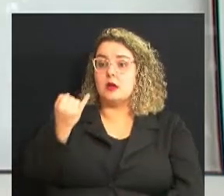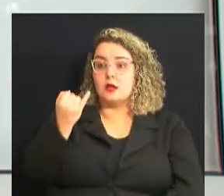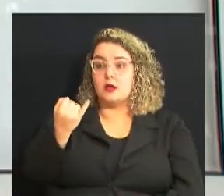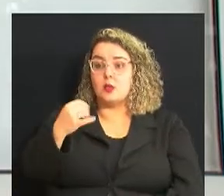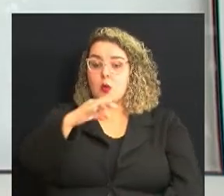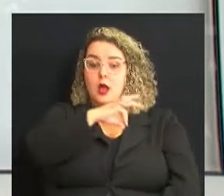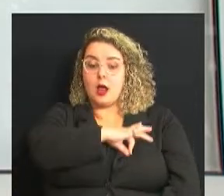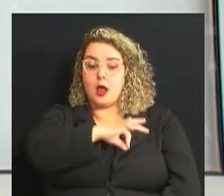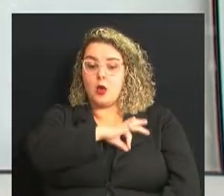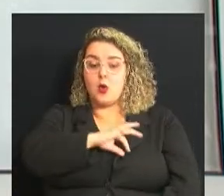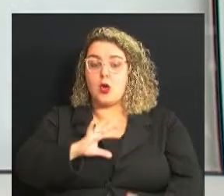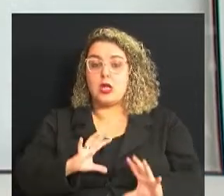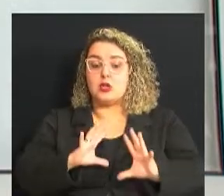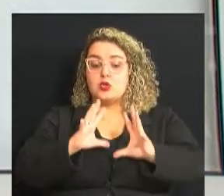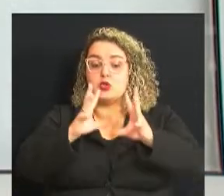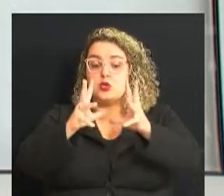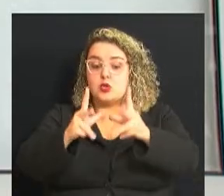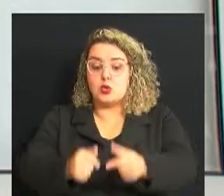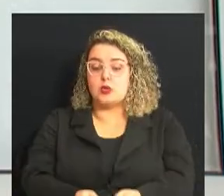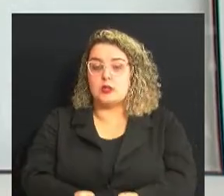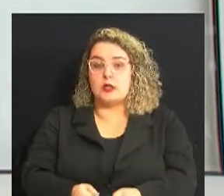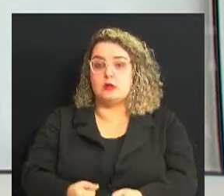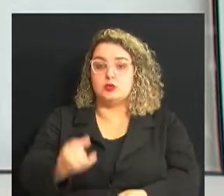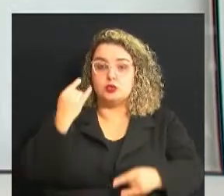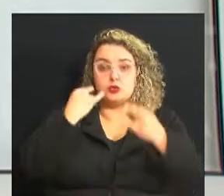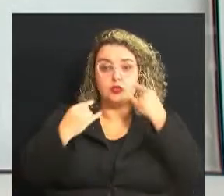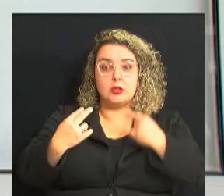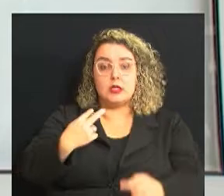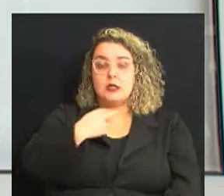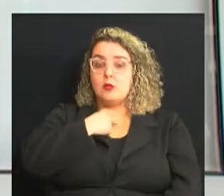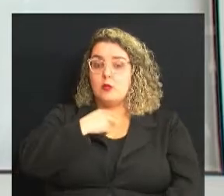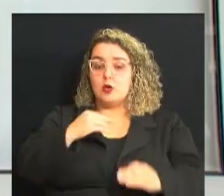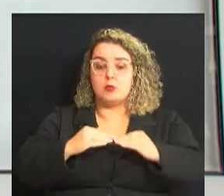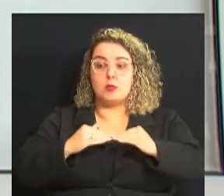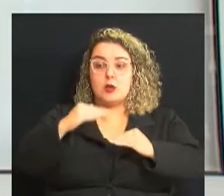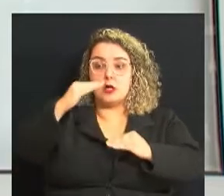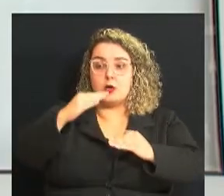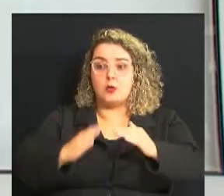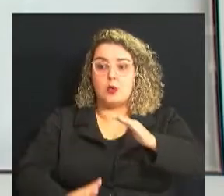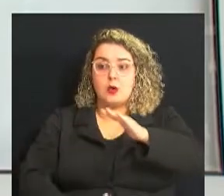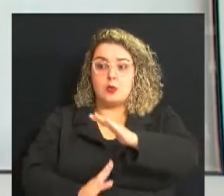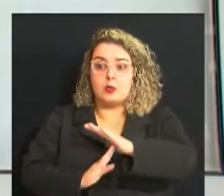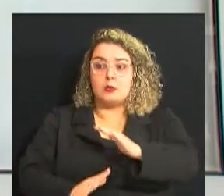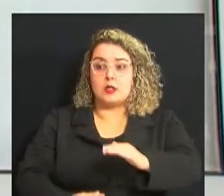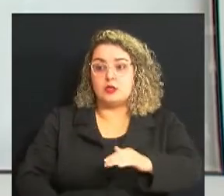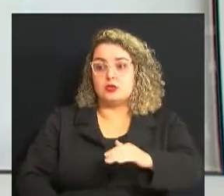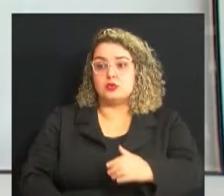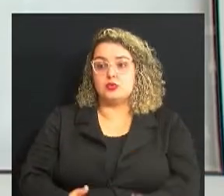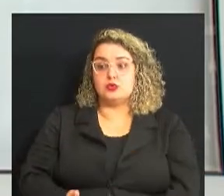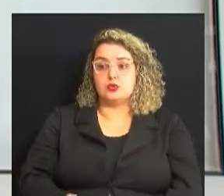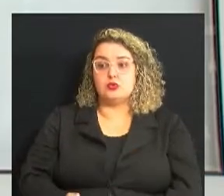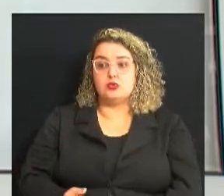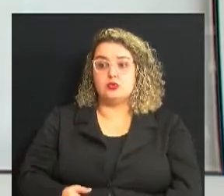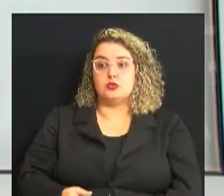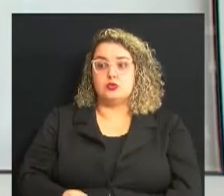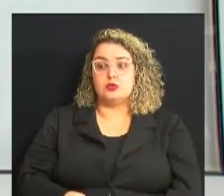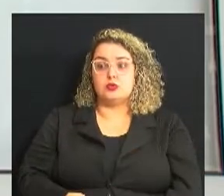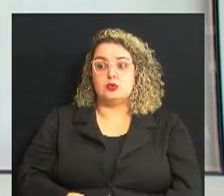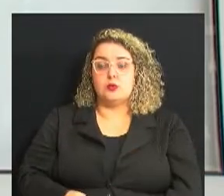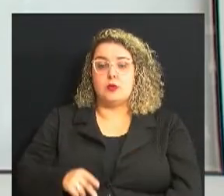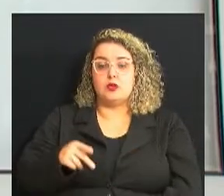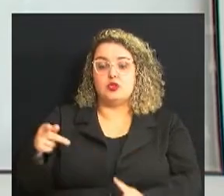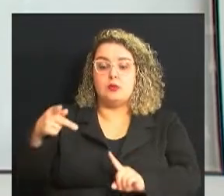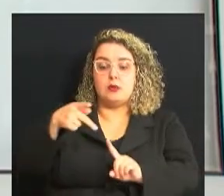mensal total do interessado não pode ser superior ao limite máximo concedido no regime geral de previdência